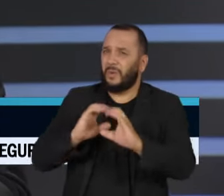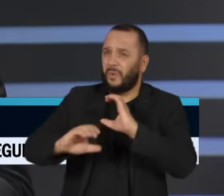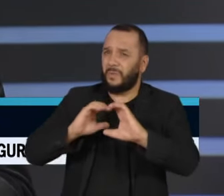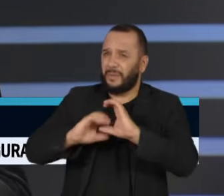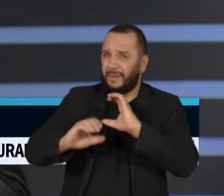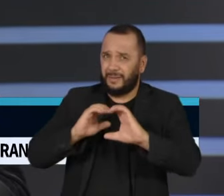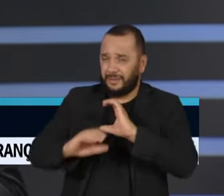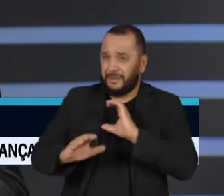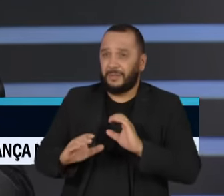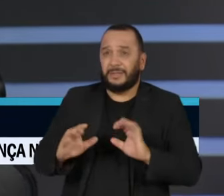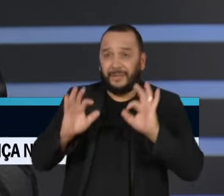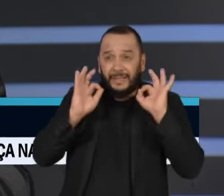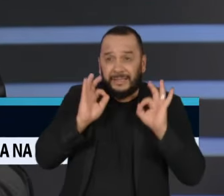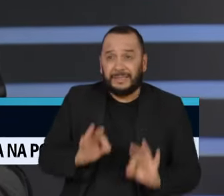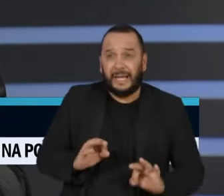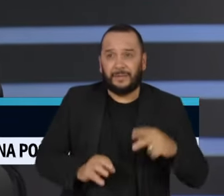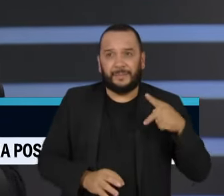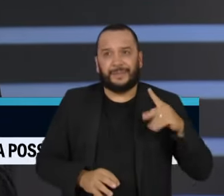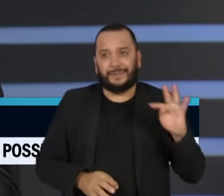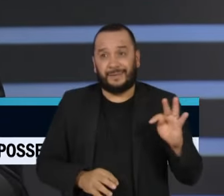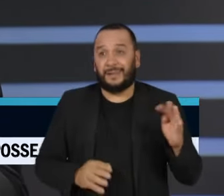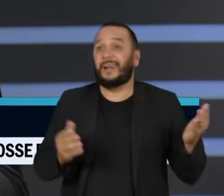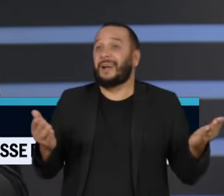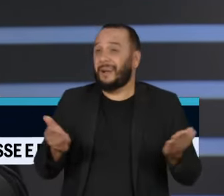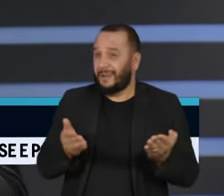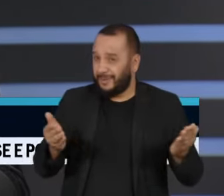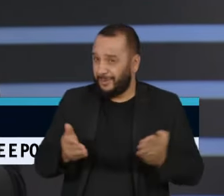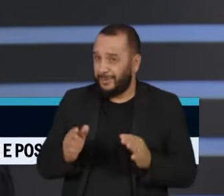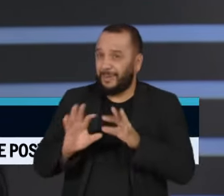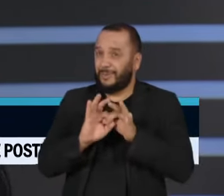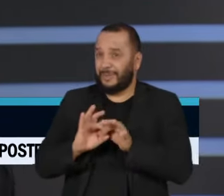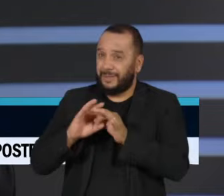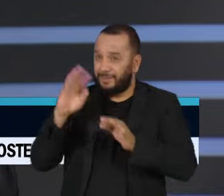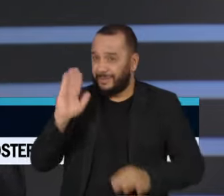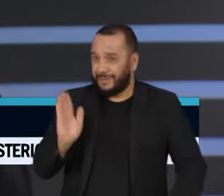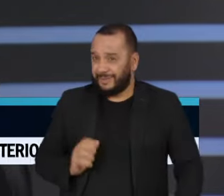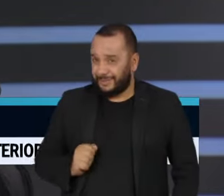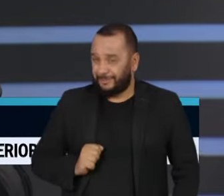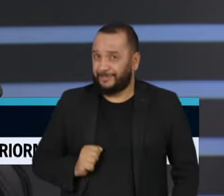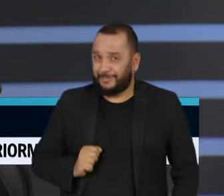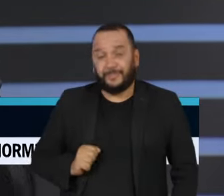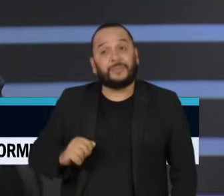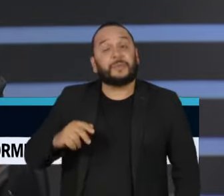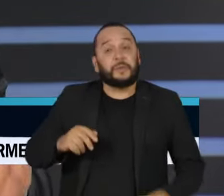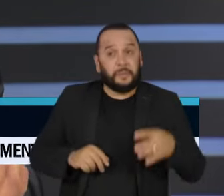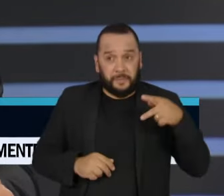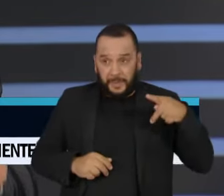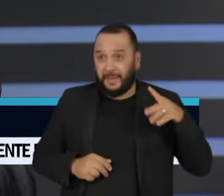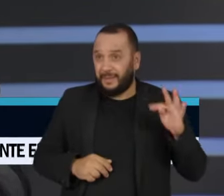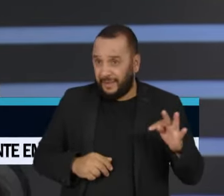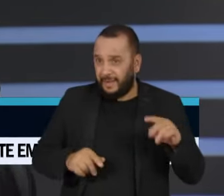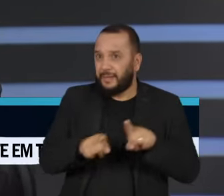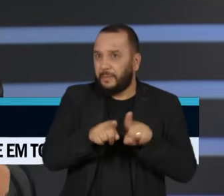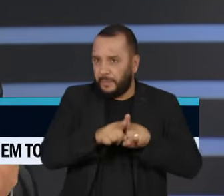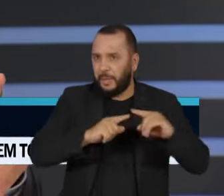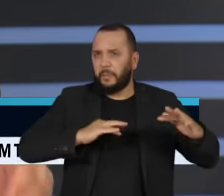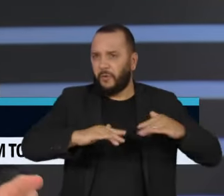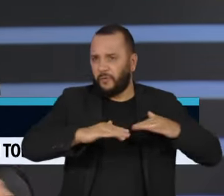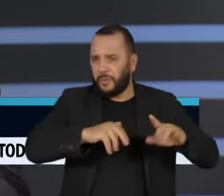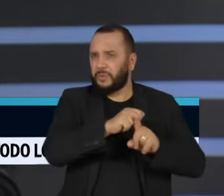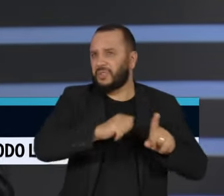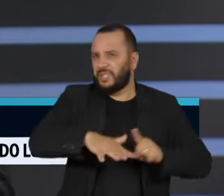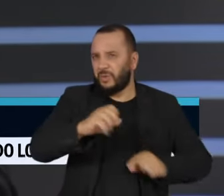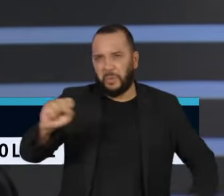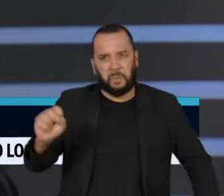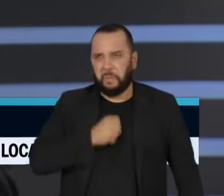praticamente garantido na mão do PT, agora pende para o lado do União Brasil. E o pessoal do PT e movimentos sociais estão muito irritados com